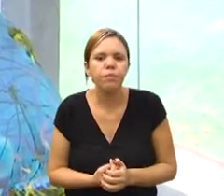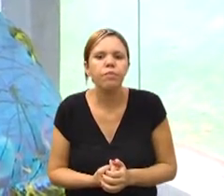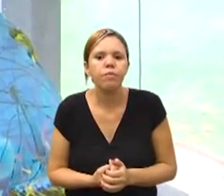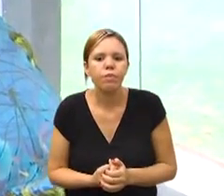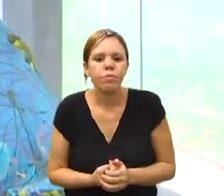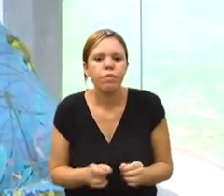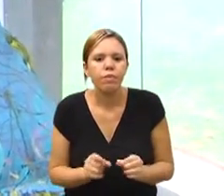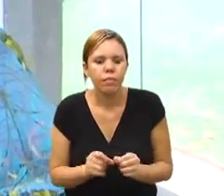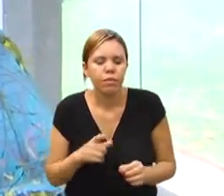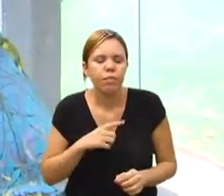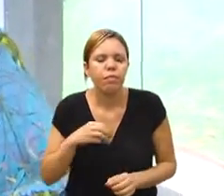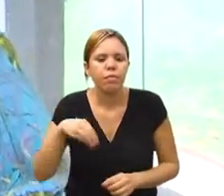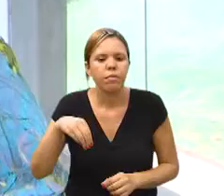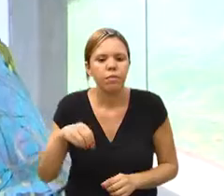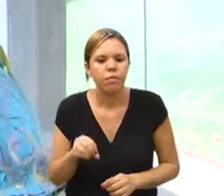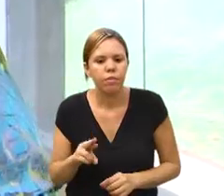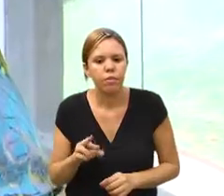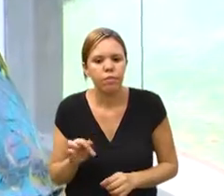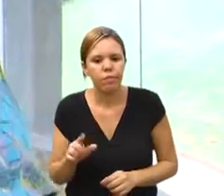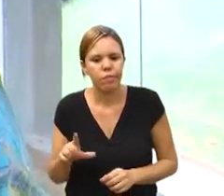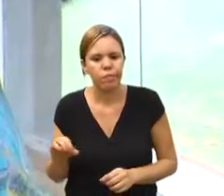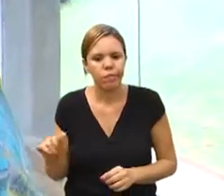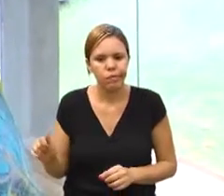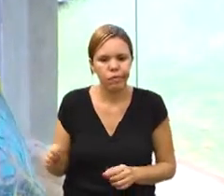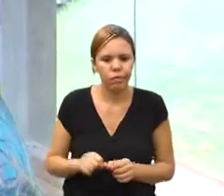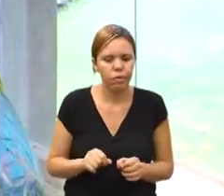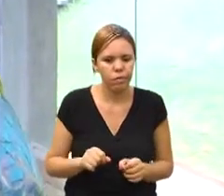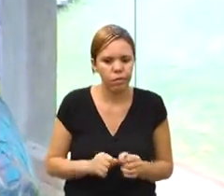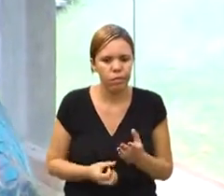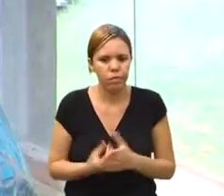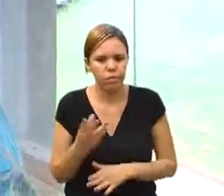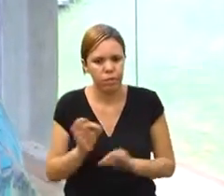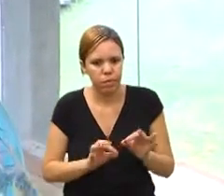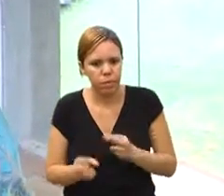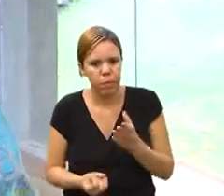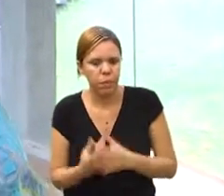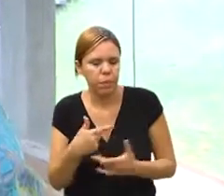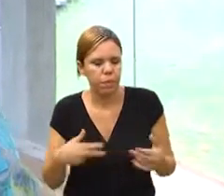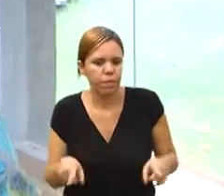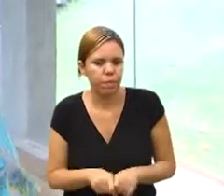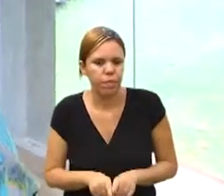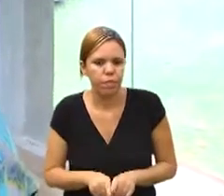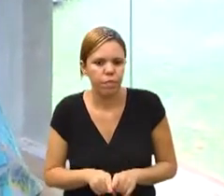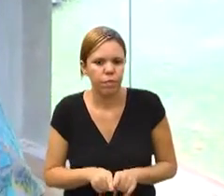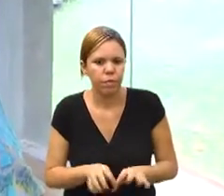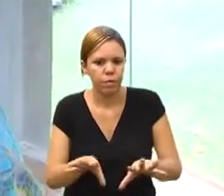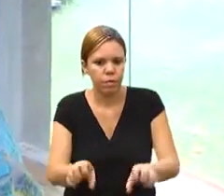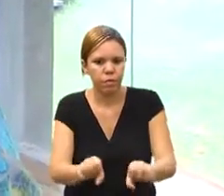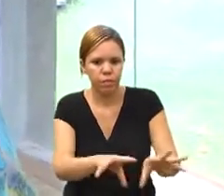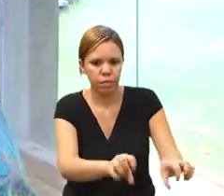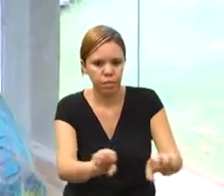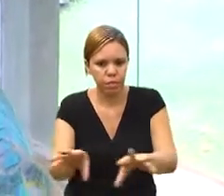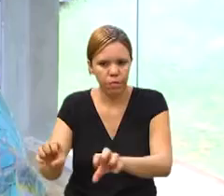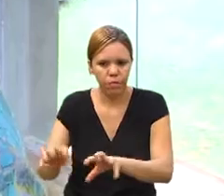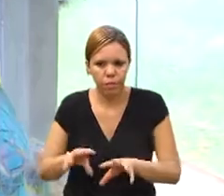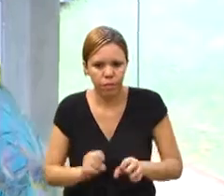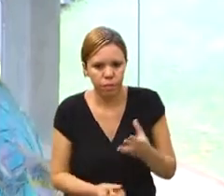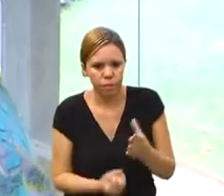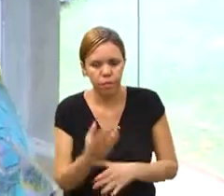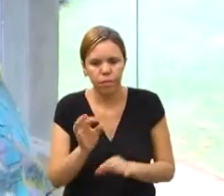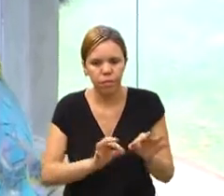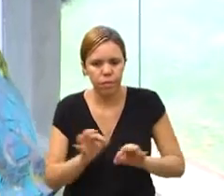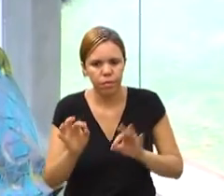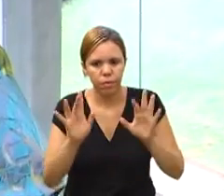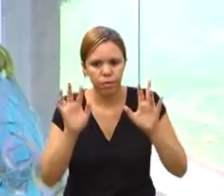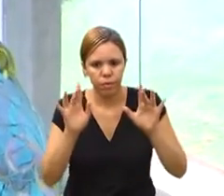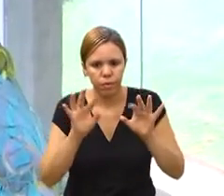eu tenho uma manière tactile, né, como os franceses falam, de criar as coisas, então essa coisa sensorial, né, de tocar, de criar, de fazer as coisas com a